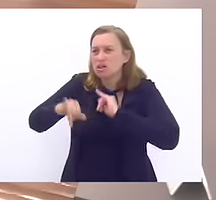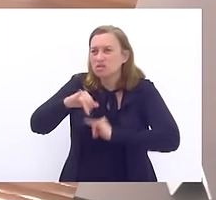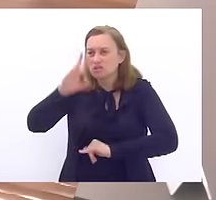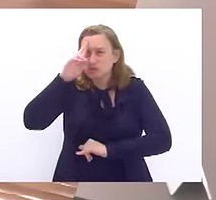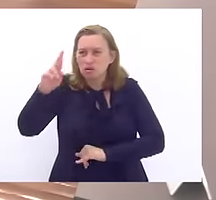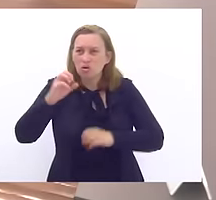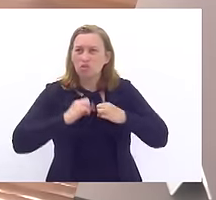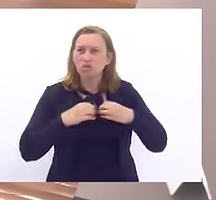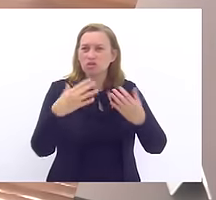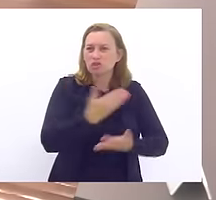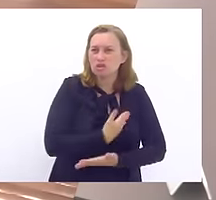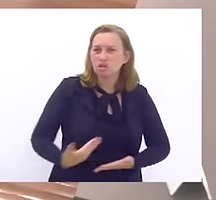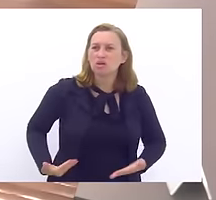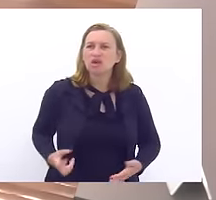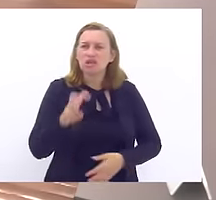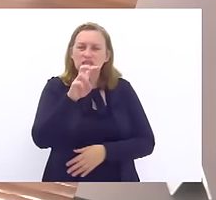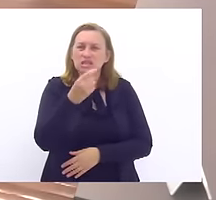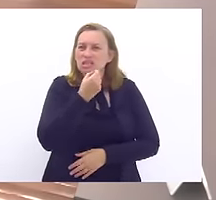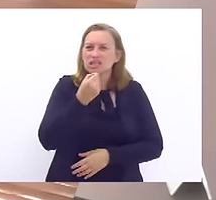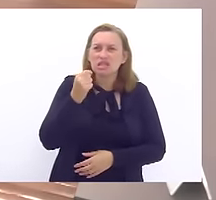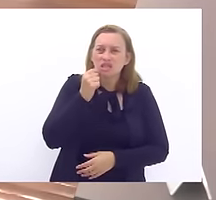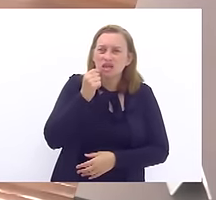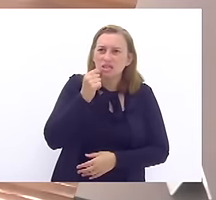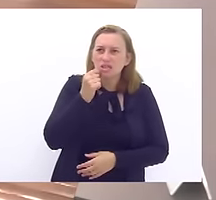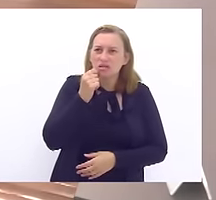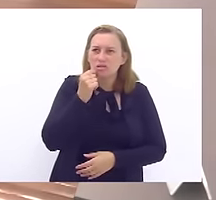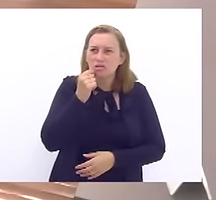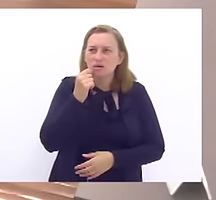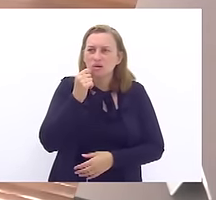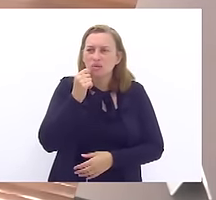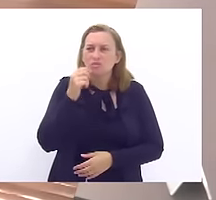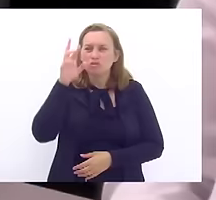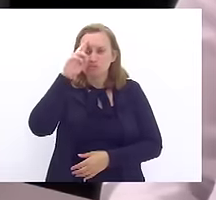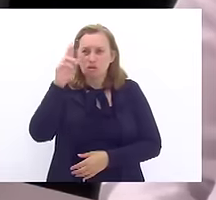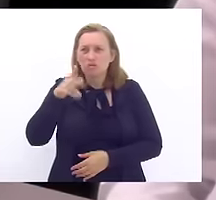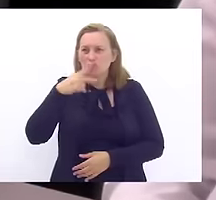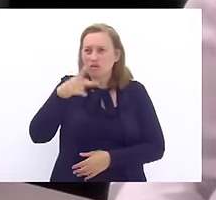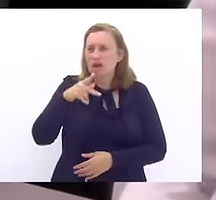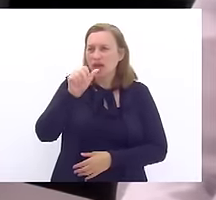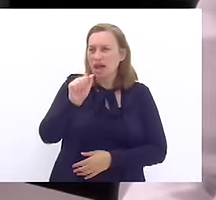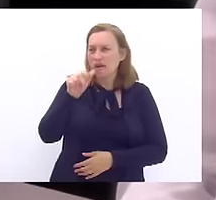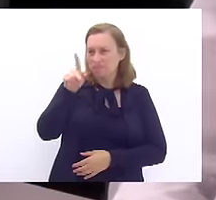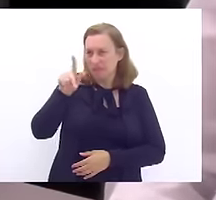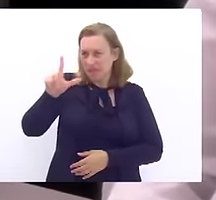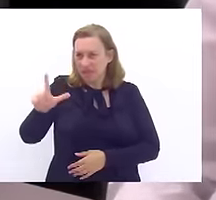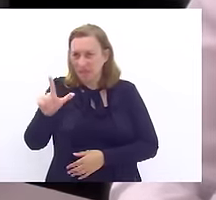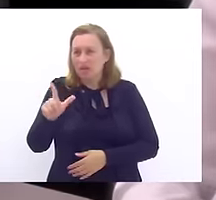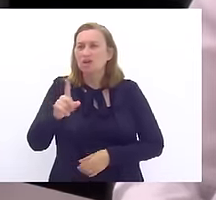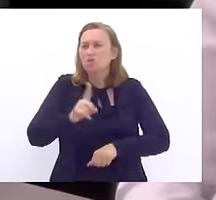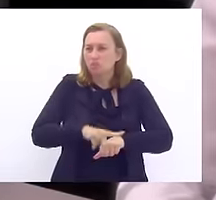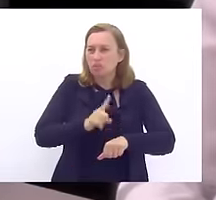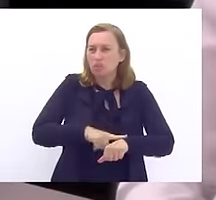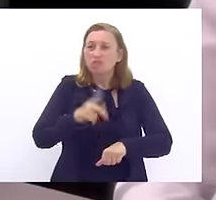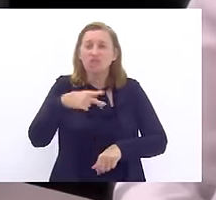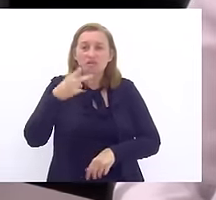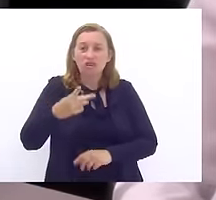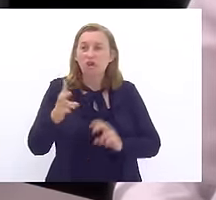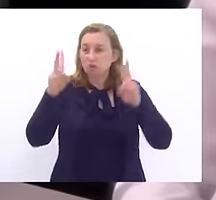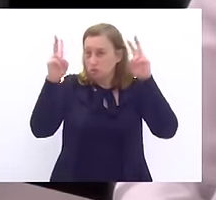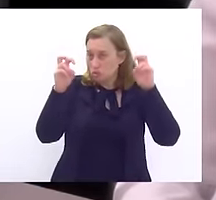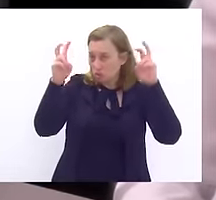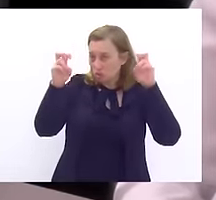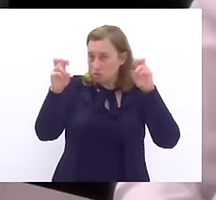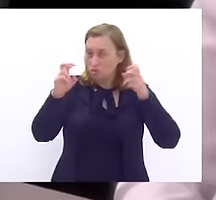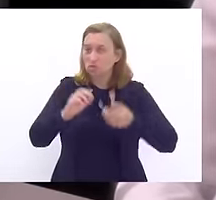pública realizada no dia 5 de setembro vai fazer excelências fazem menção à pele a partir do momento em que vossas excelências fazem a invenção à PL